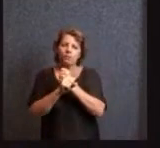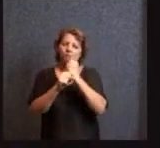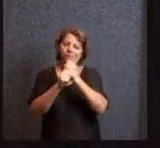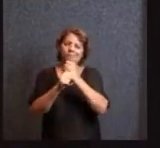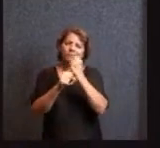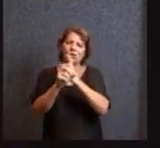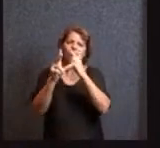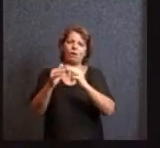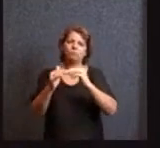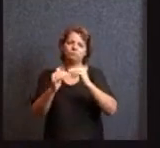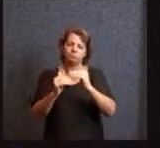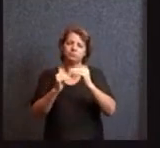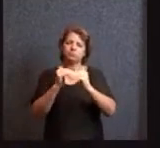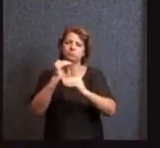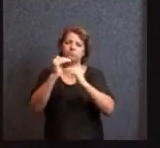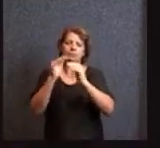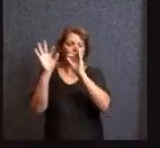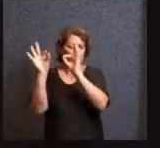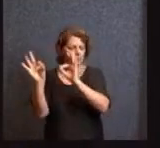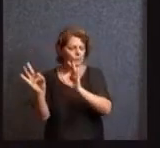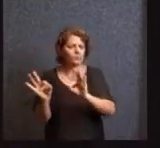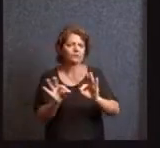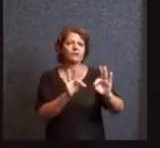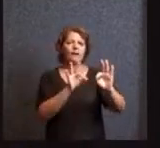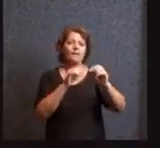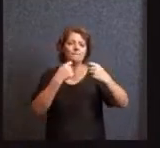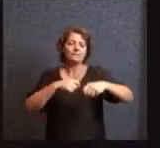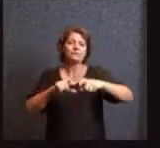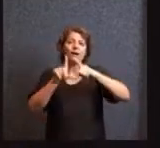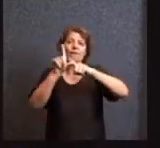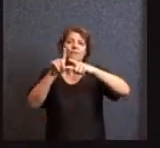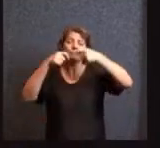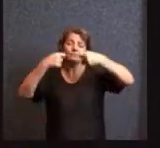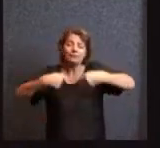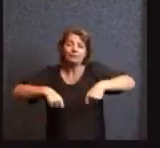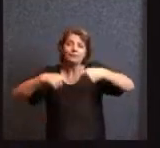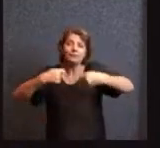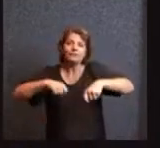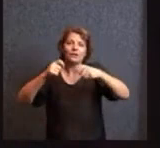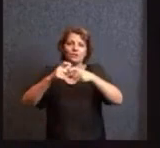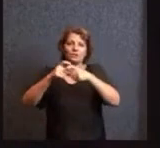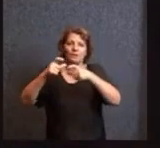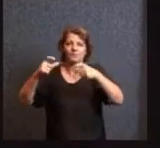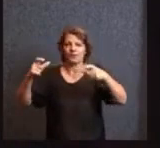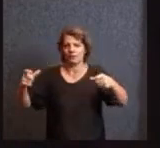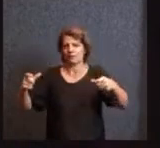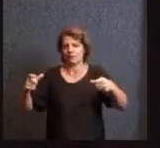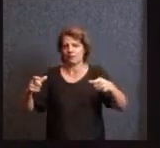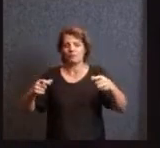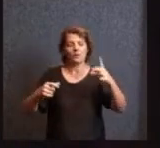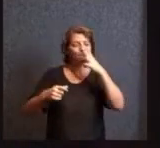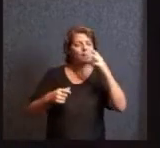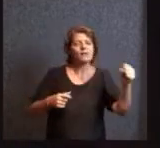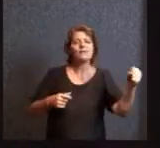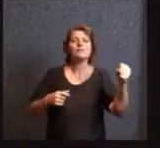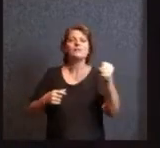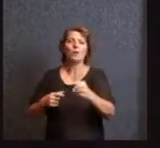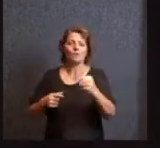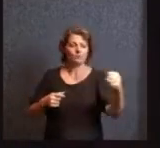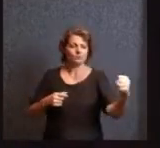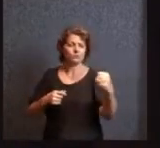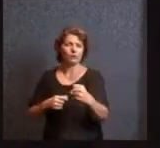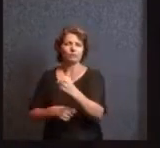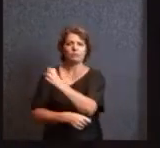estar sempre tendo necessidade de ampliar. Porque chegaram mais moradores, que são, no caso, os nossos alunos.